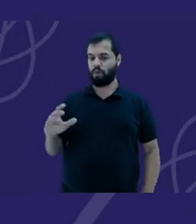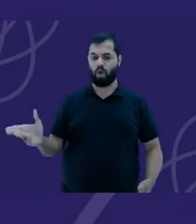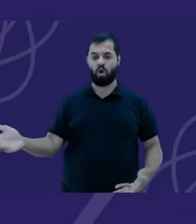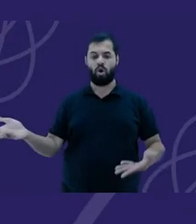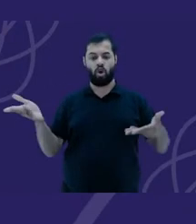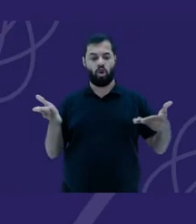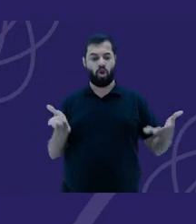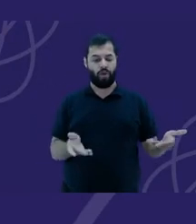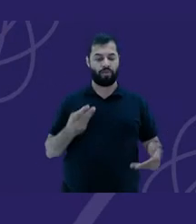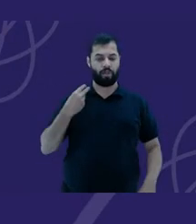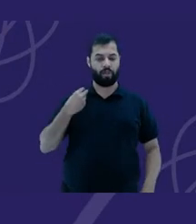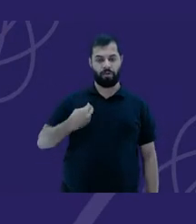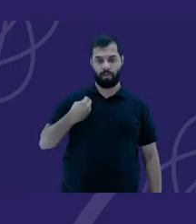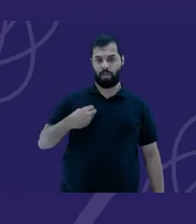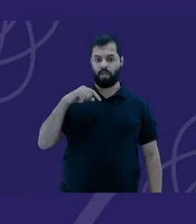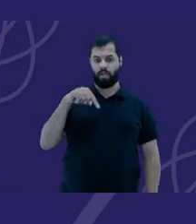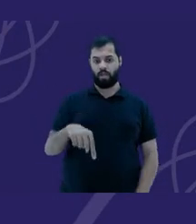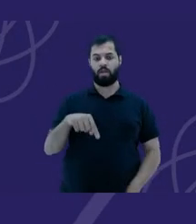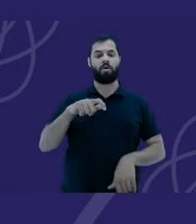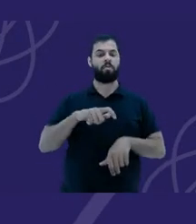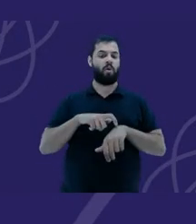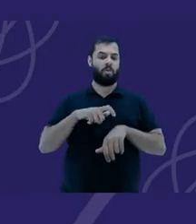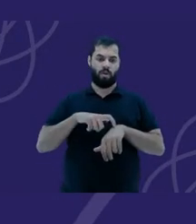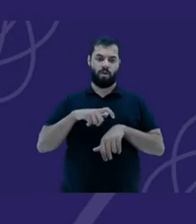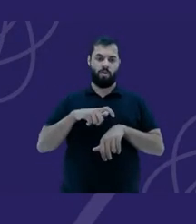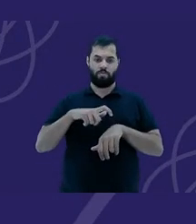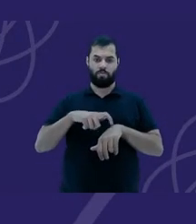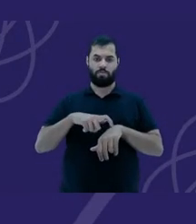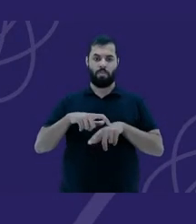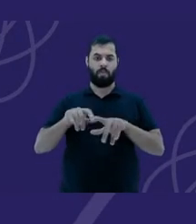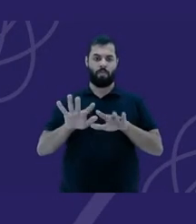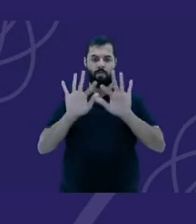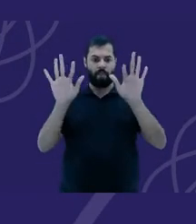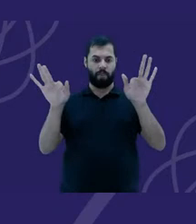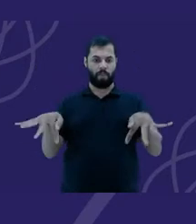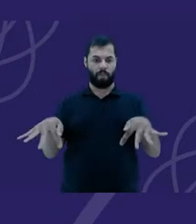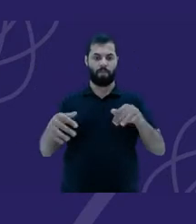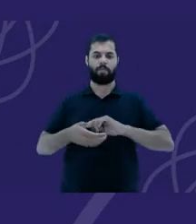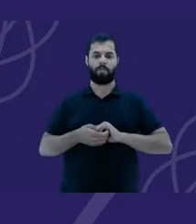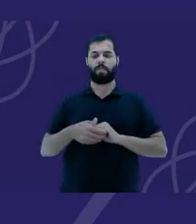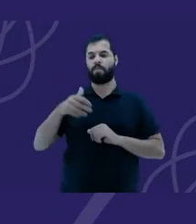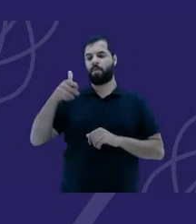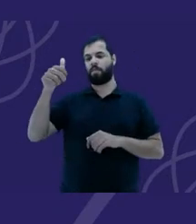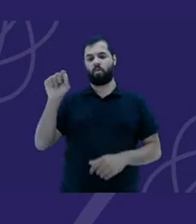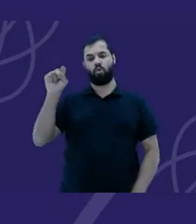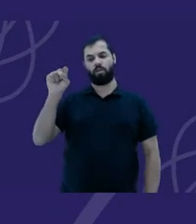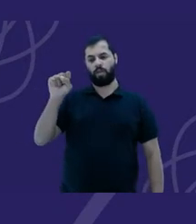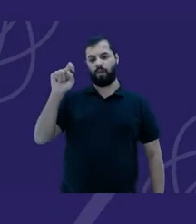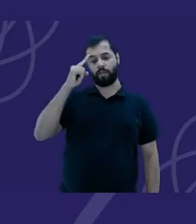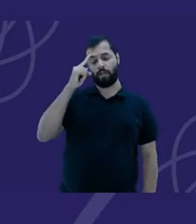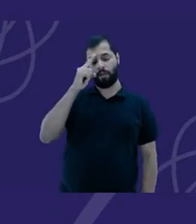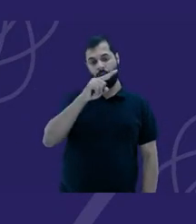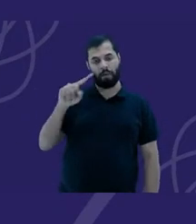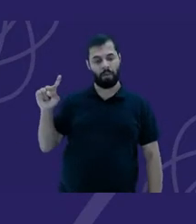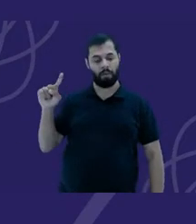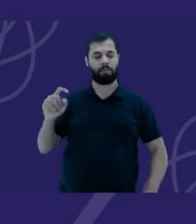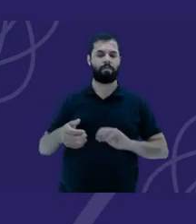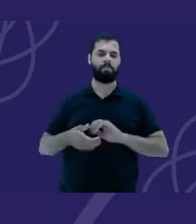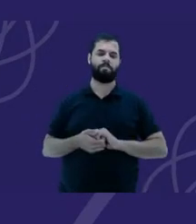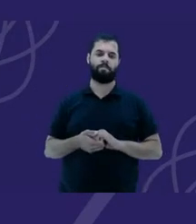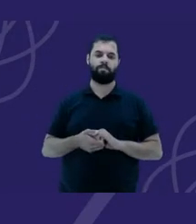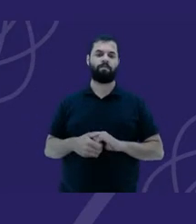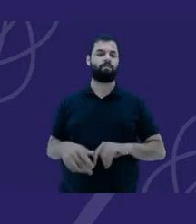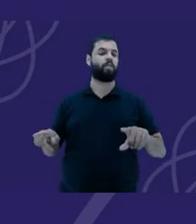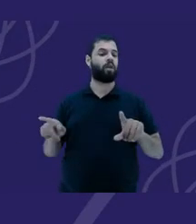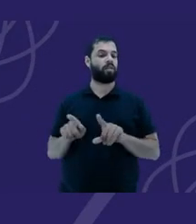estivéssemos, né, fazendo esse encerramento dessa 18ª semana, tá? ele também